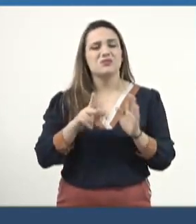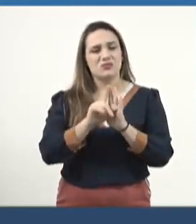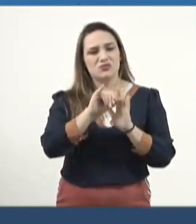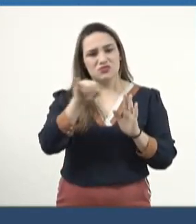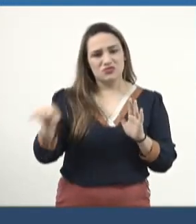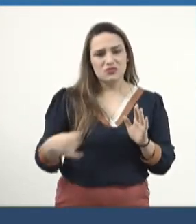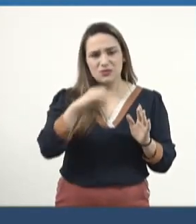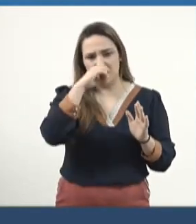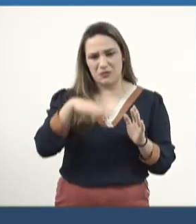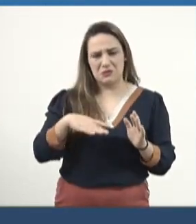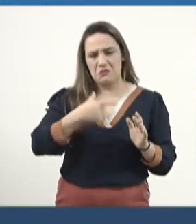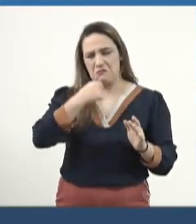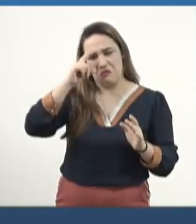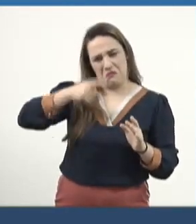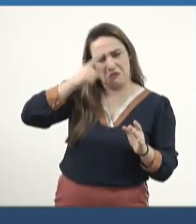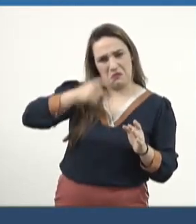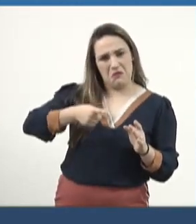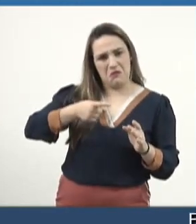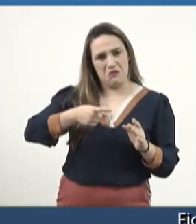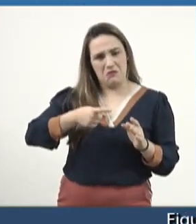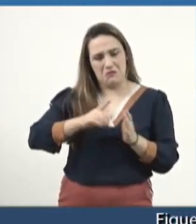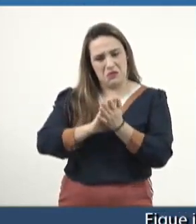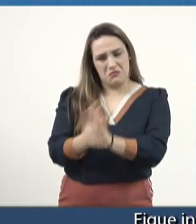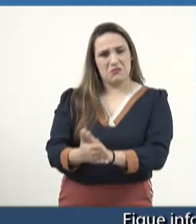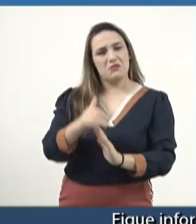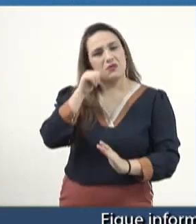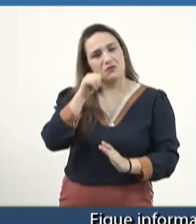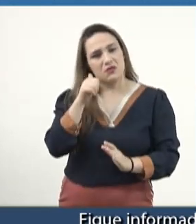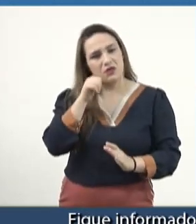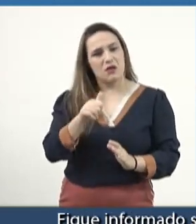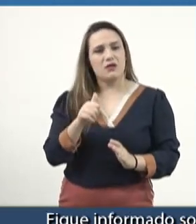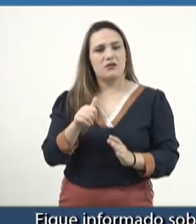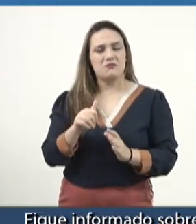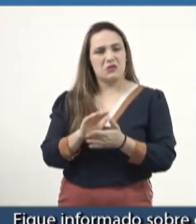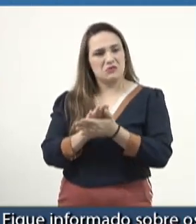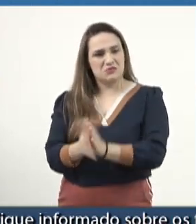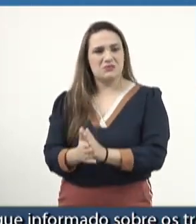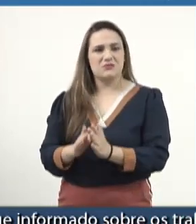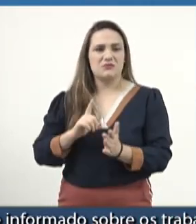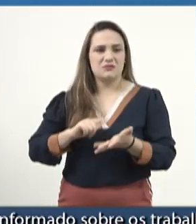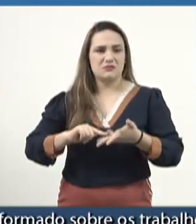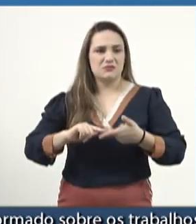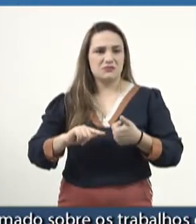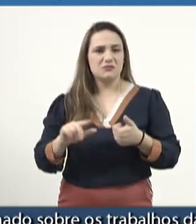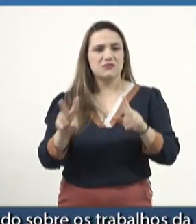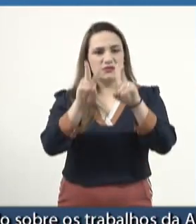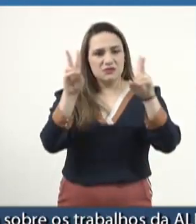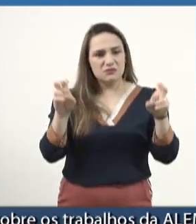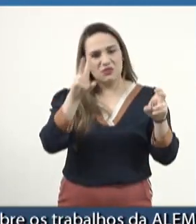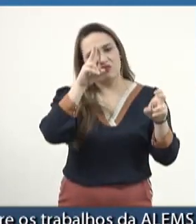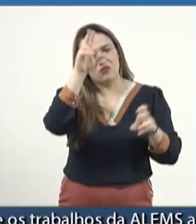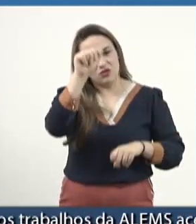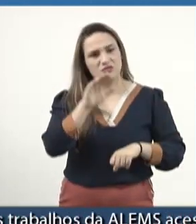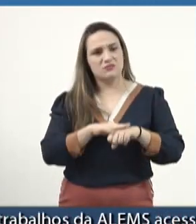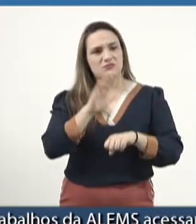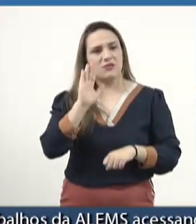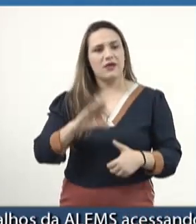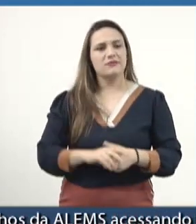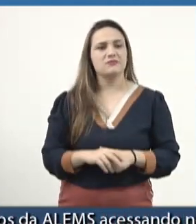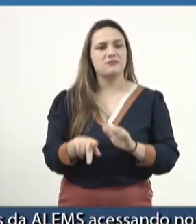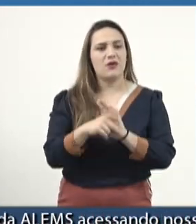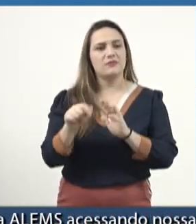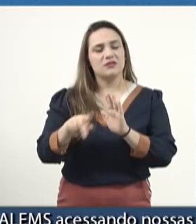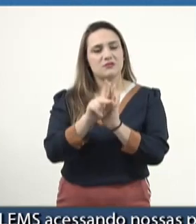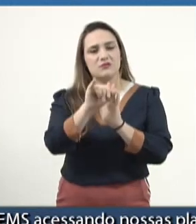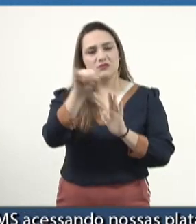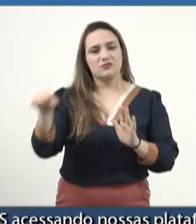violento, machista, misógino, homofóbico. Todas essas pautas vieram com muita força para dentro desse